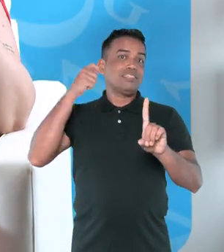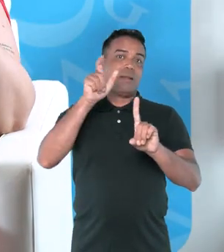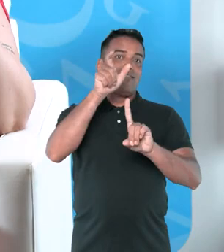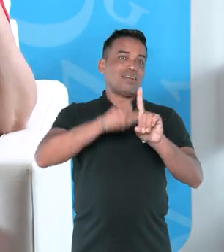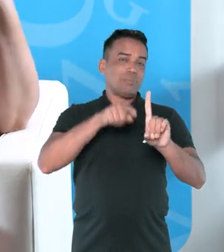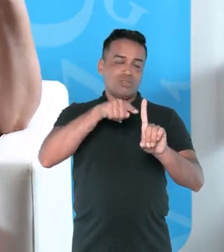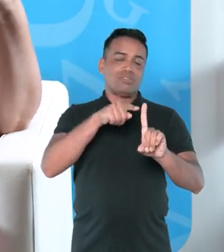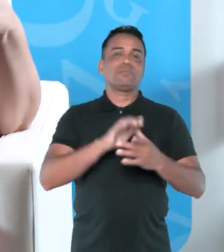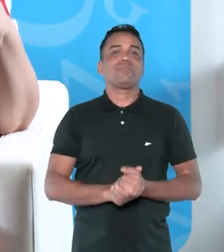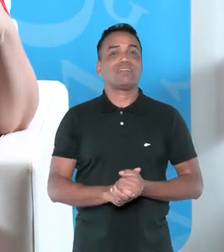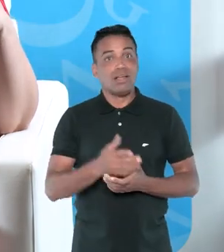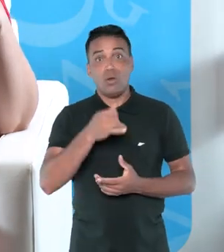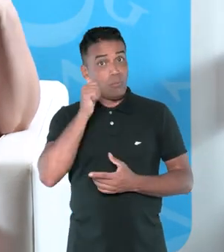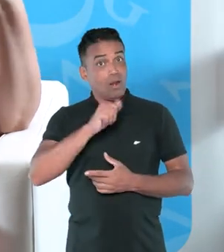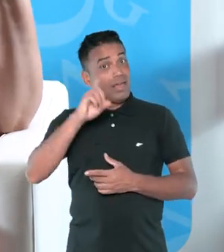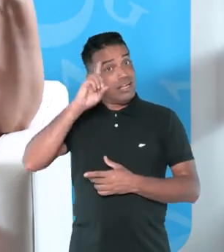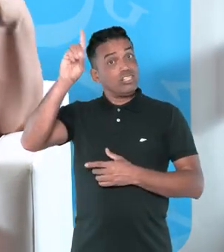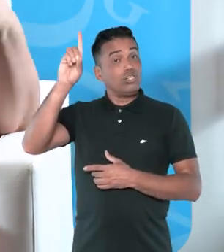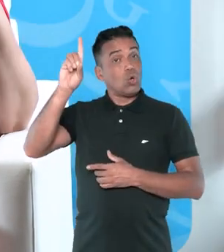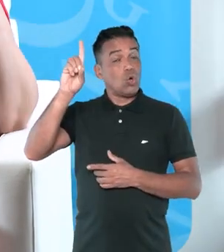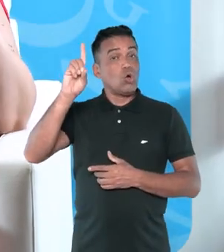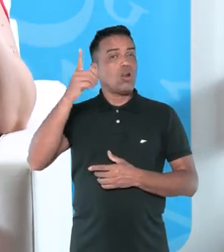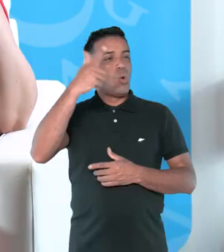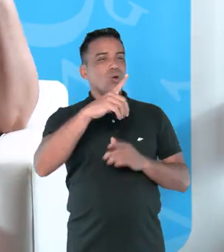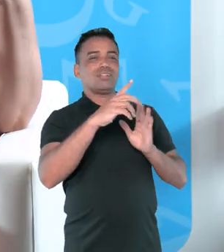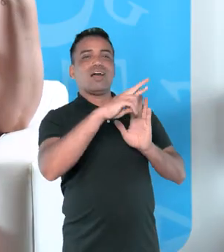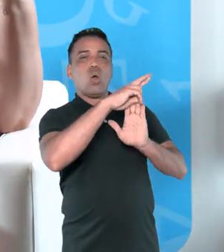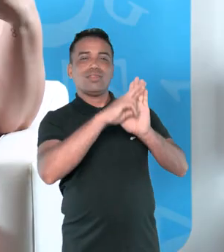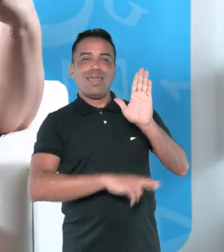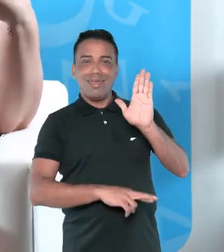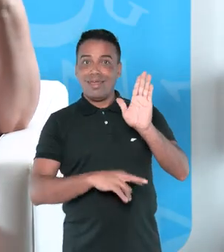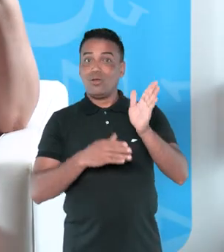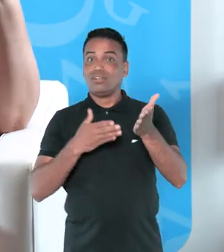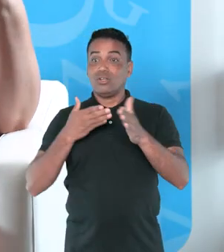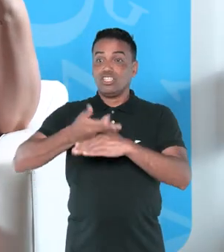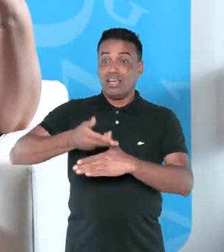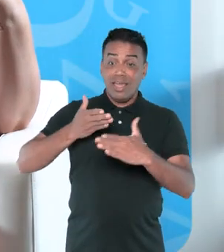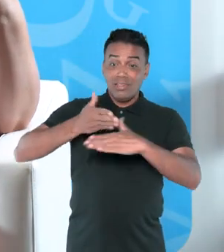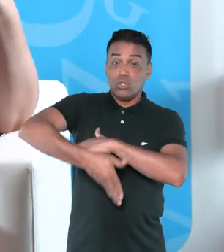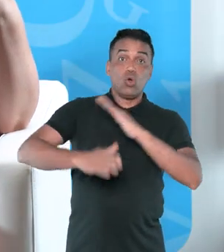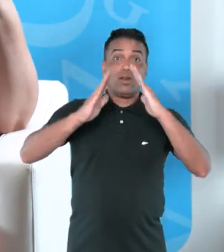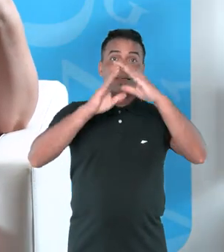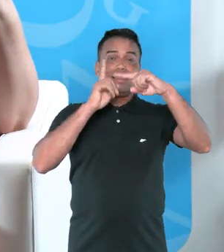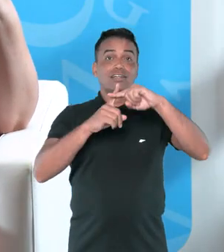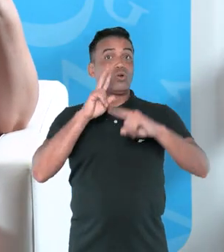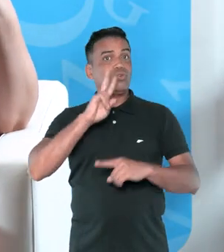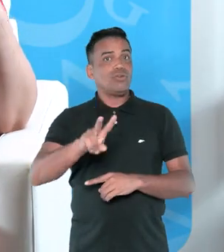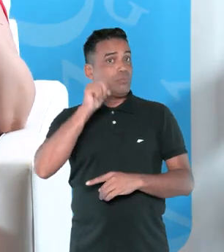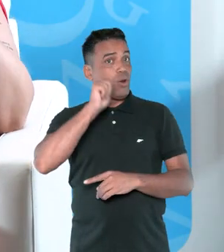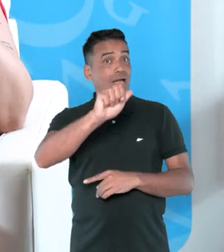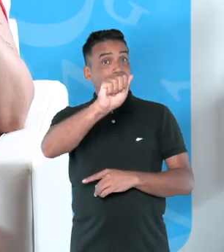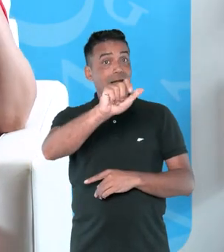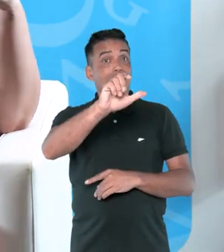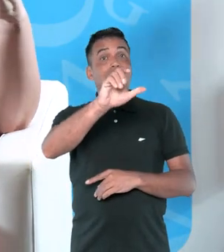Alice, a Diane, que é a diretora do filme, a Nara Normandi, que é a roteirista, e a gente entrou na igreja. Quando eu vi a Alice lá dentro da igreja,